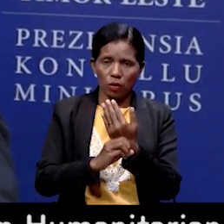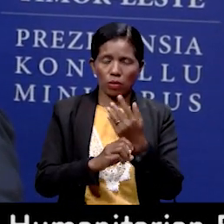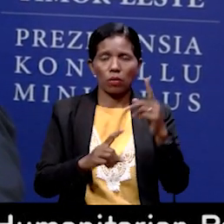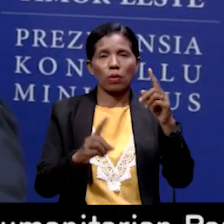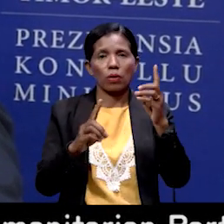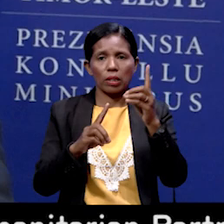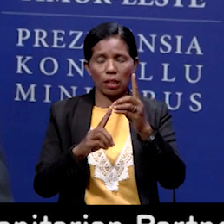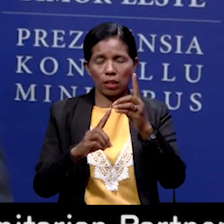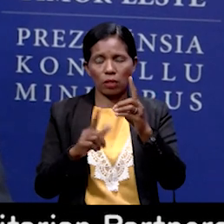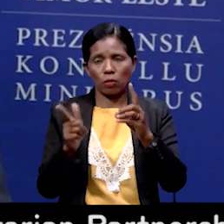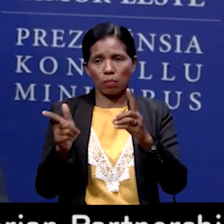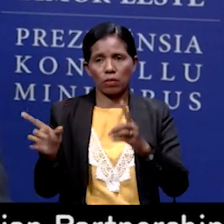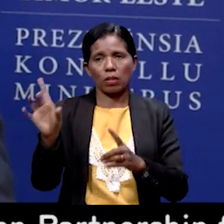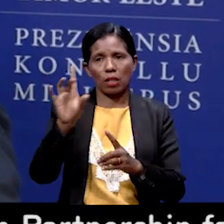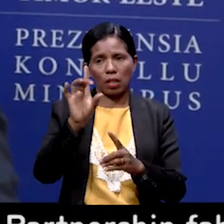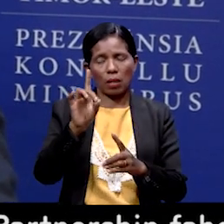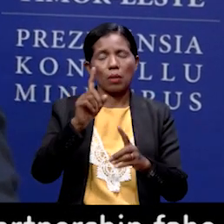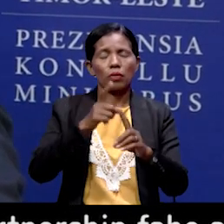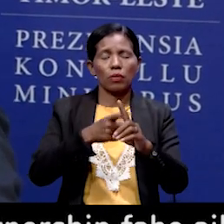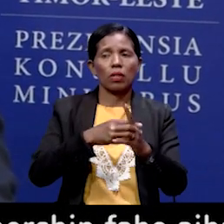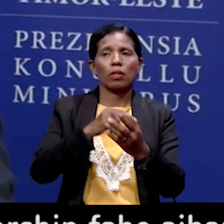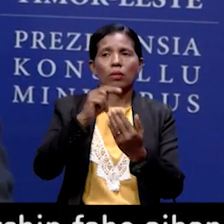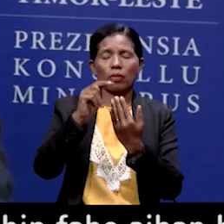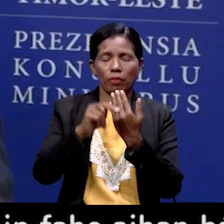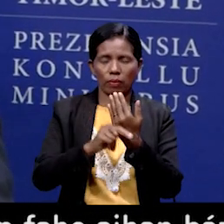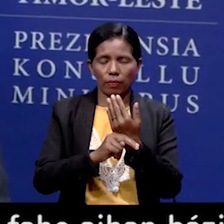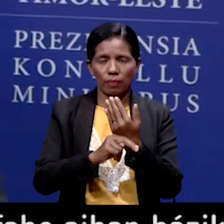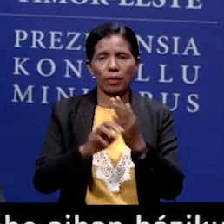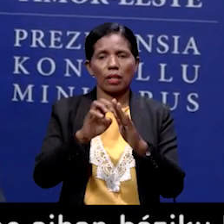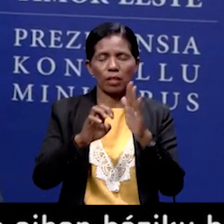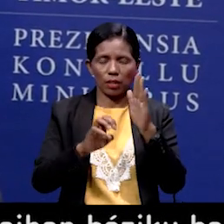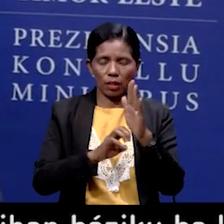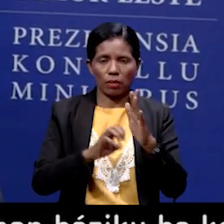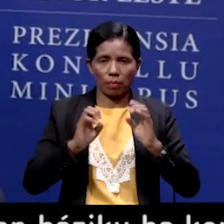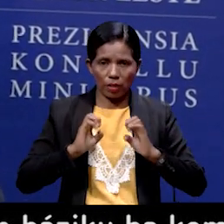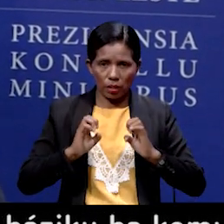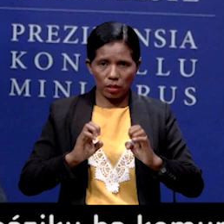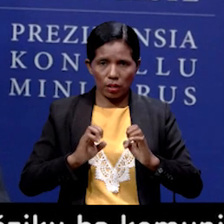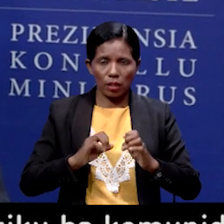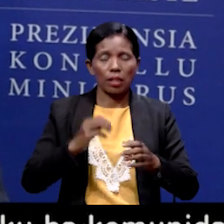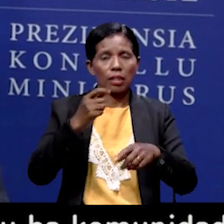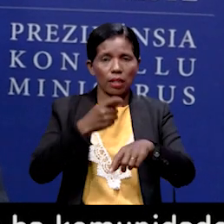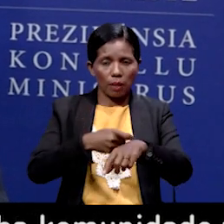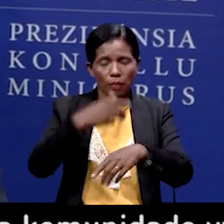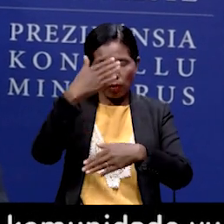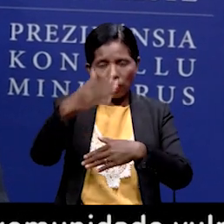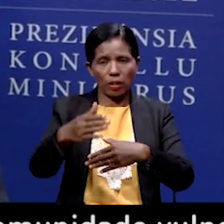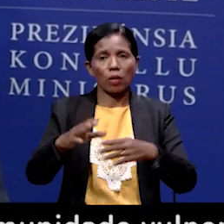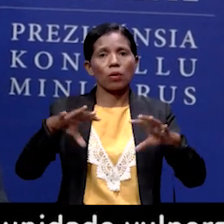fulan novembro e debe o tempo o inia né ne conselho de